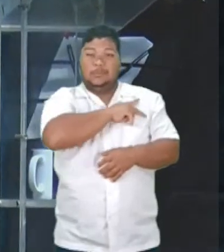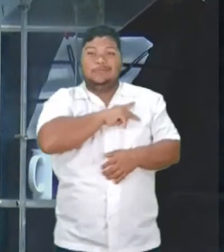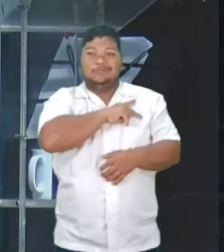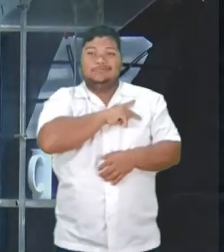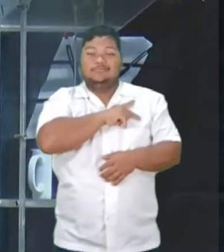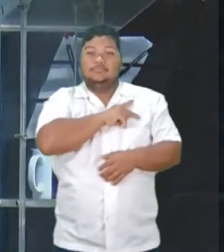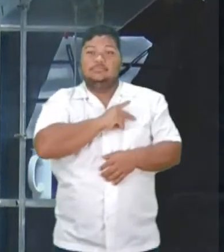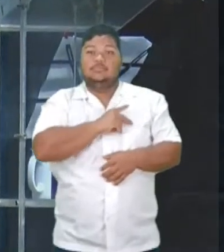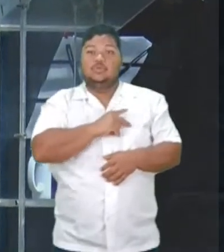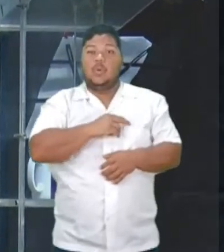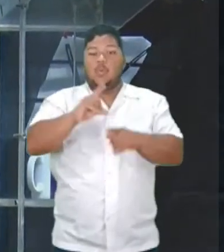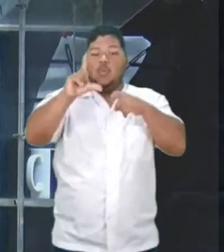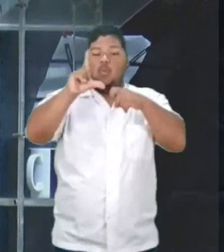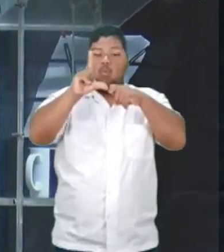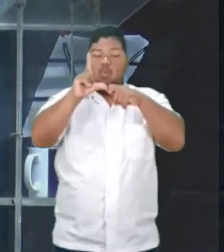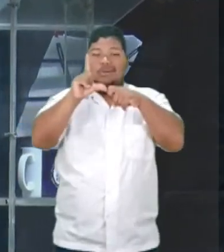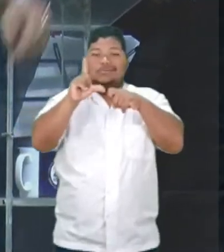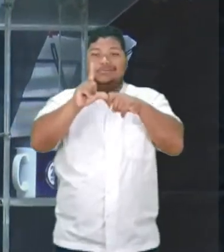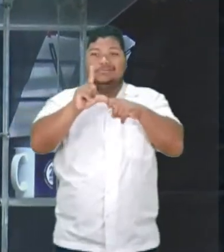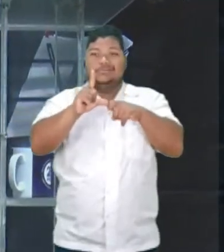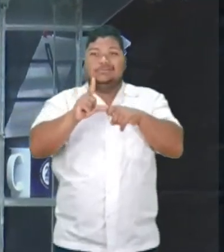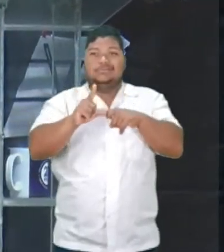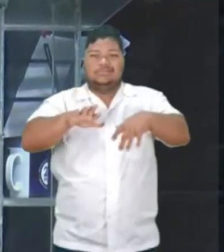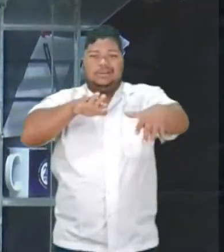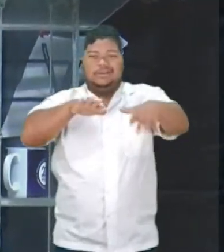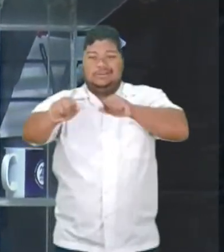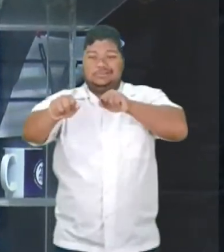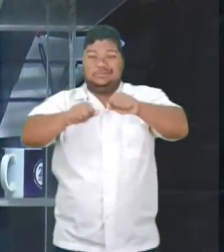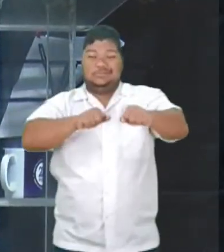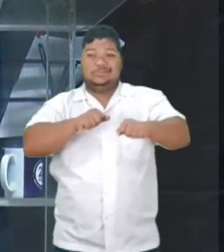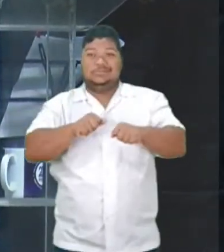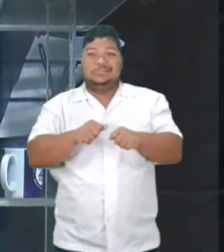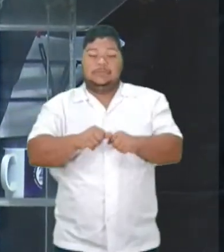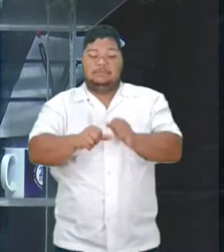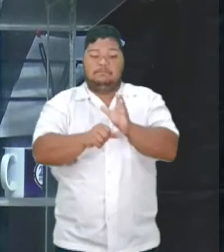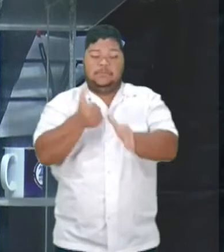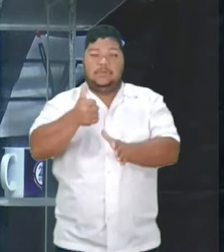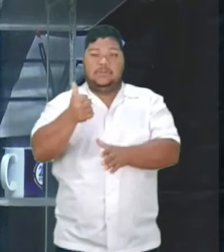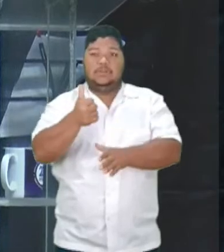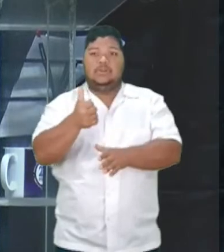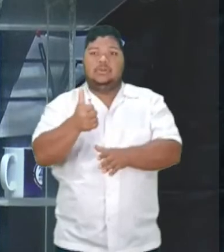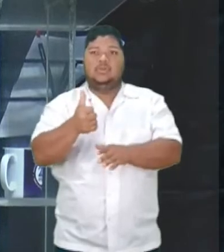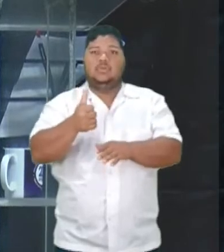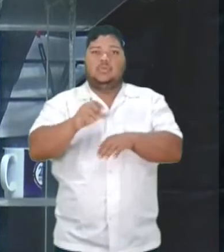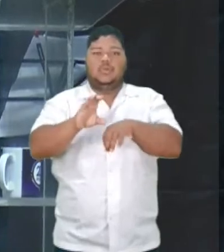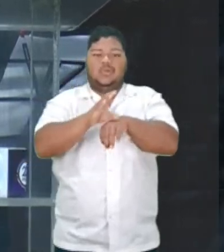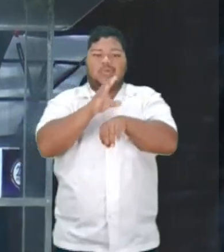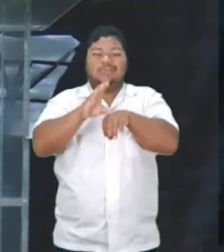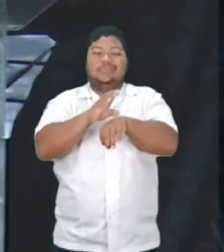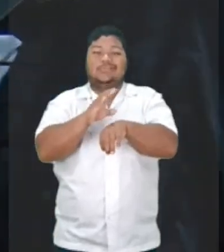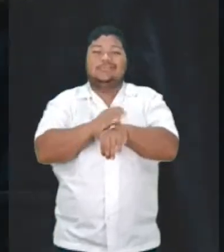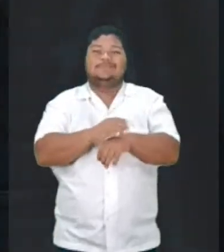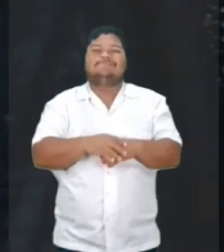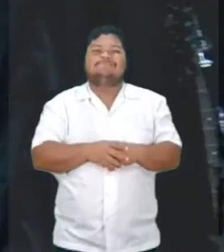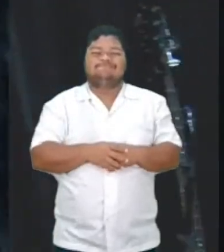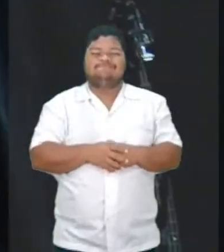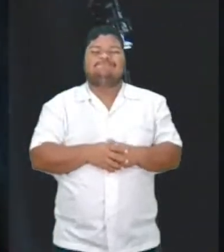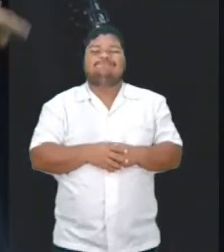por Lucas no livro de Atos, lá em 1 Coríntios: Deus não habita em templos feitos por mãos